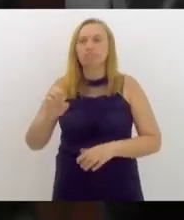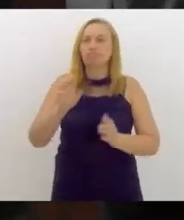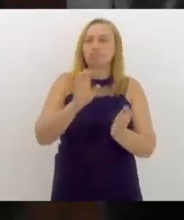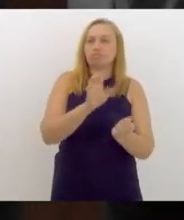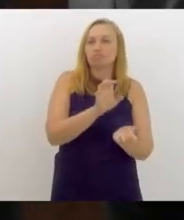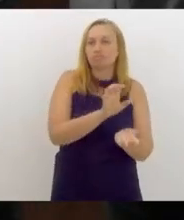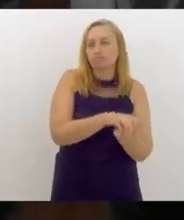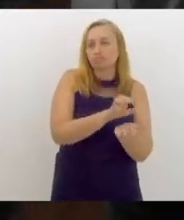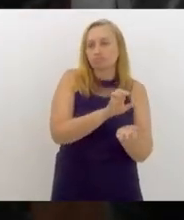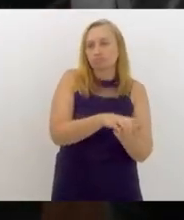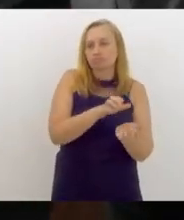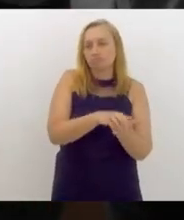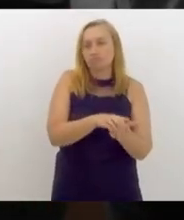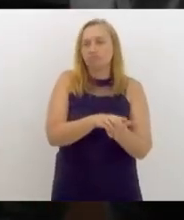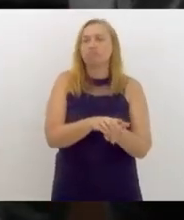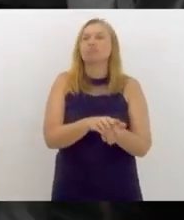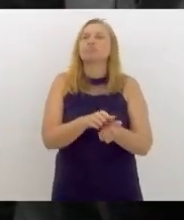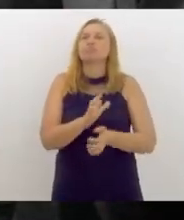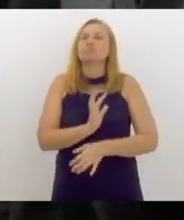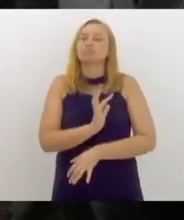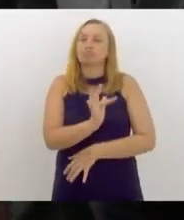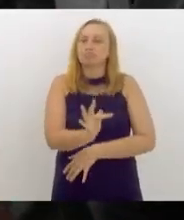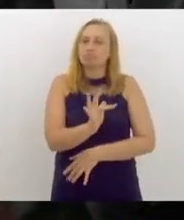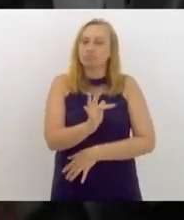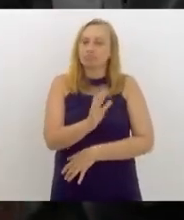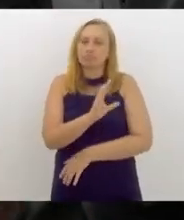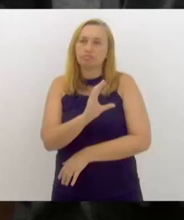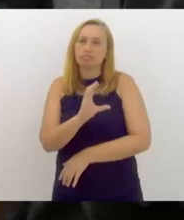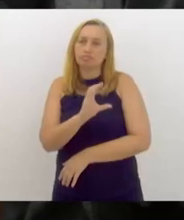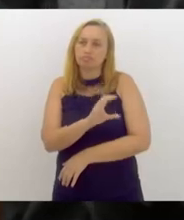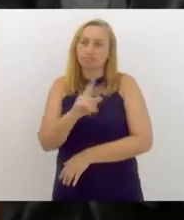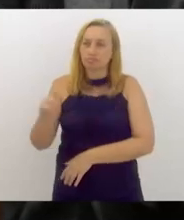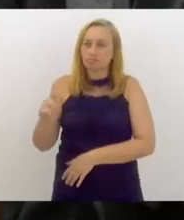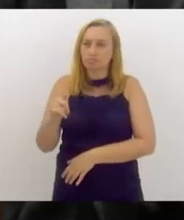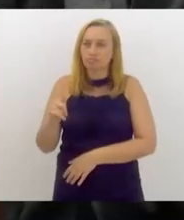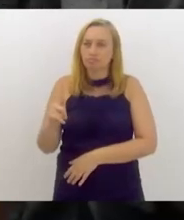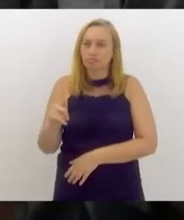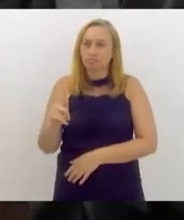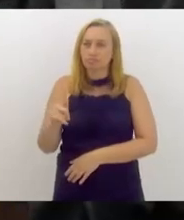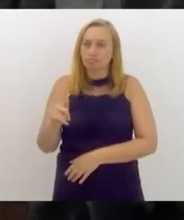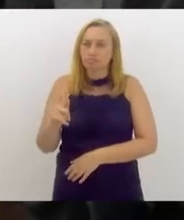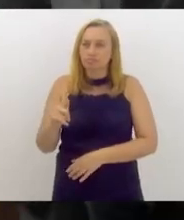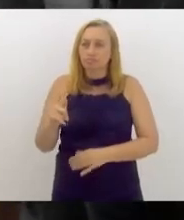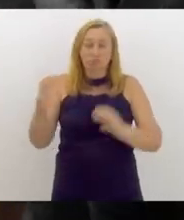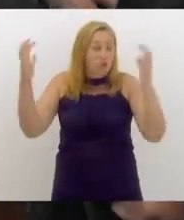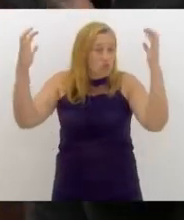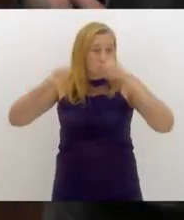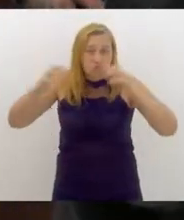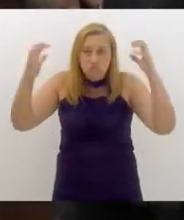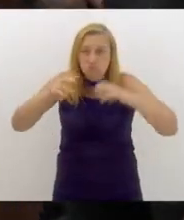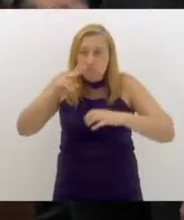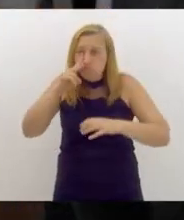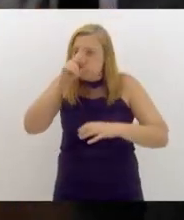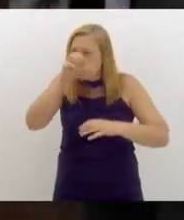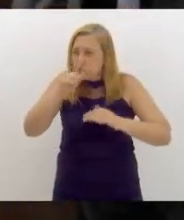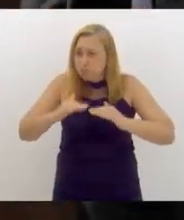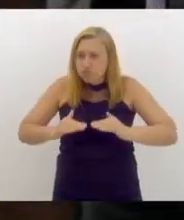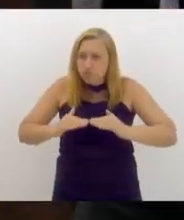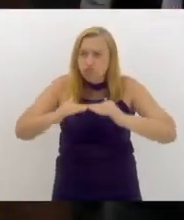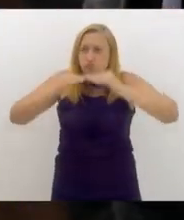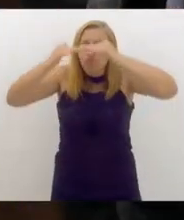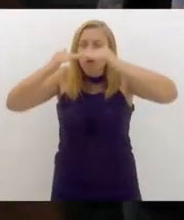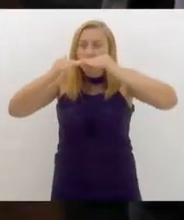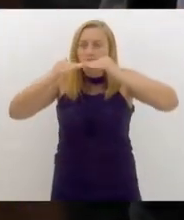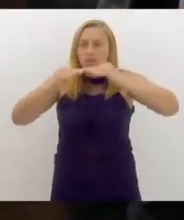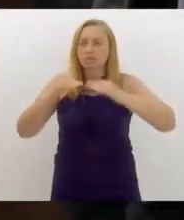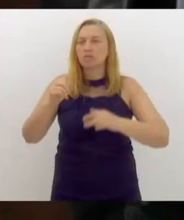Grande, a Baixada Fluminense, ficaram debaixo d'água. E o prefeito do Rio de Janeiro, em todas